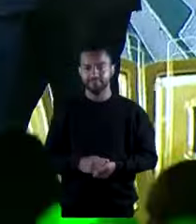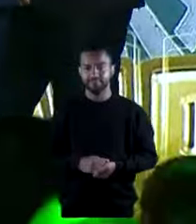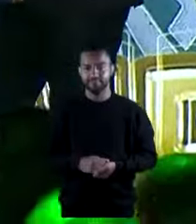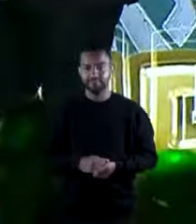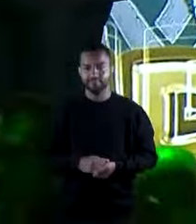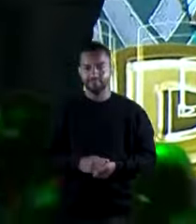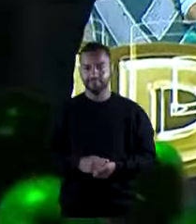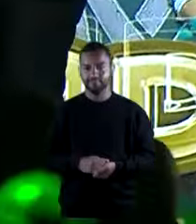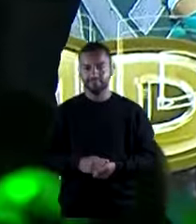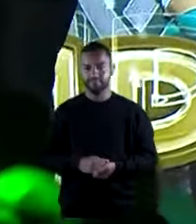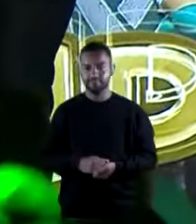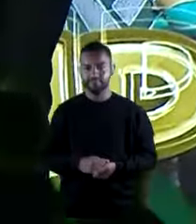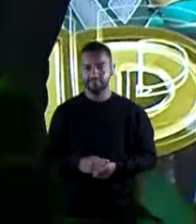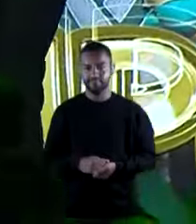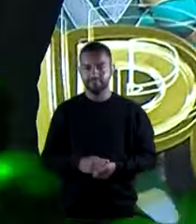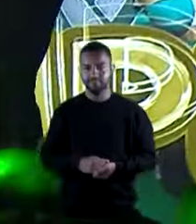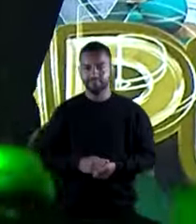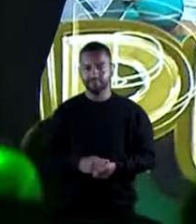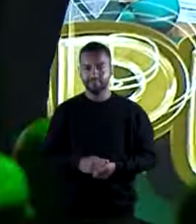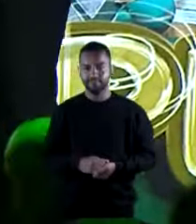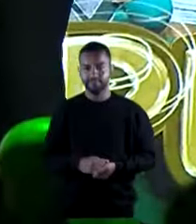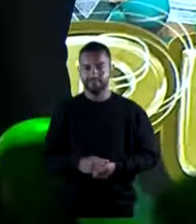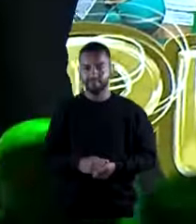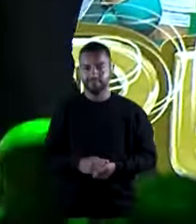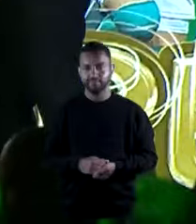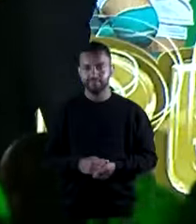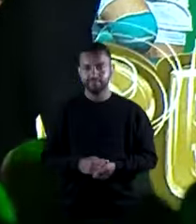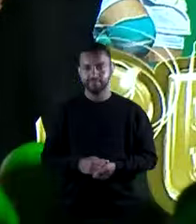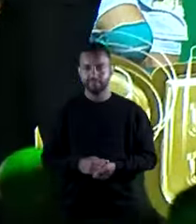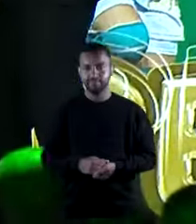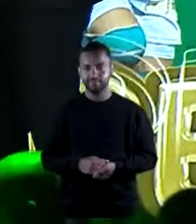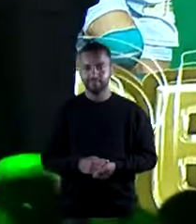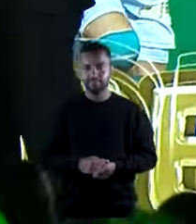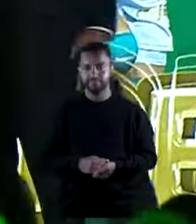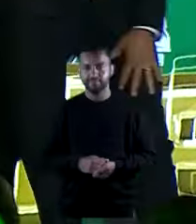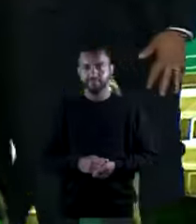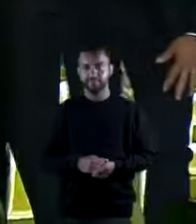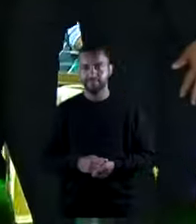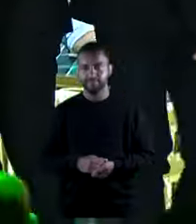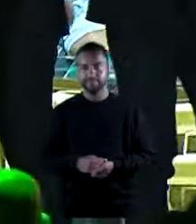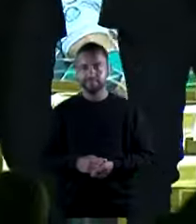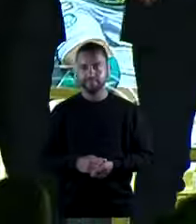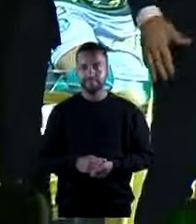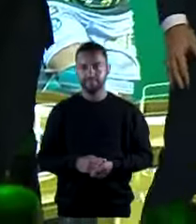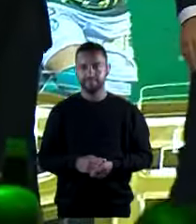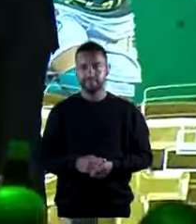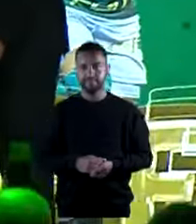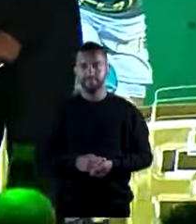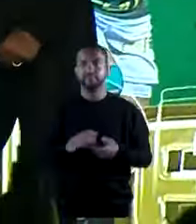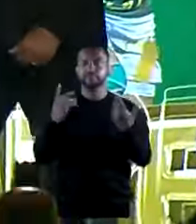transformando a lealdade em padrão, sabe sempre. Parabéns ao Palmeiras!